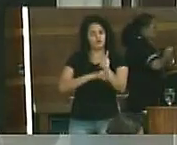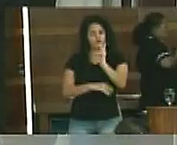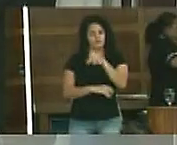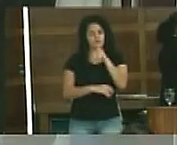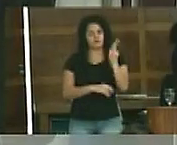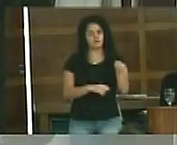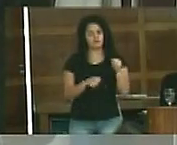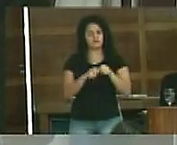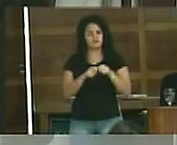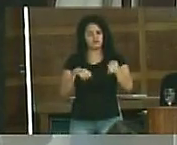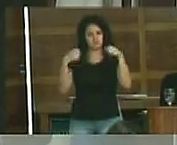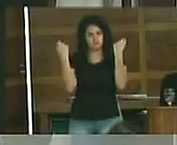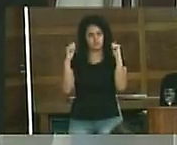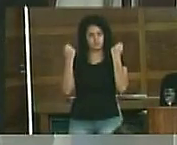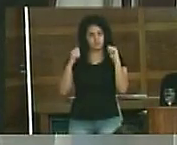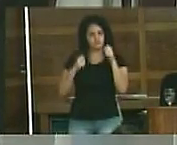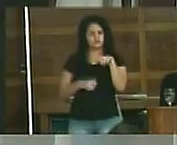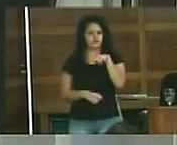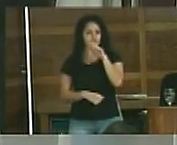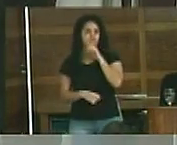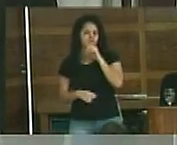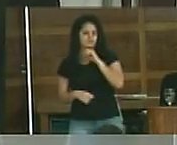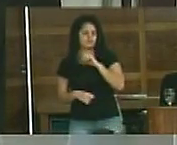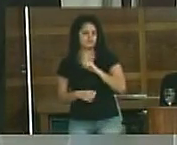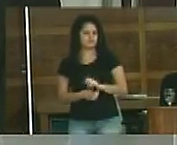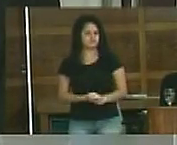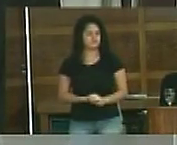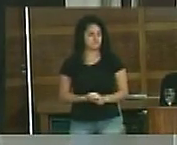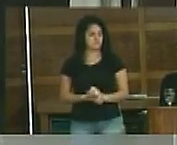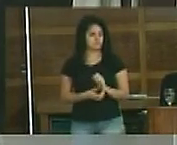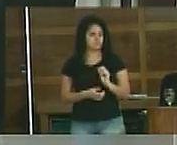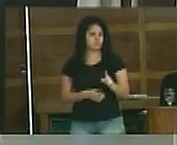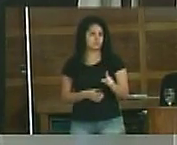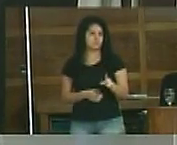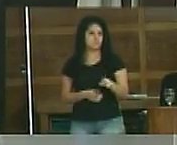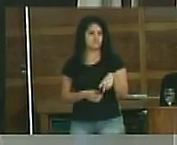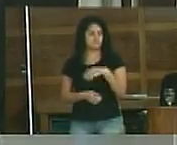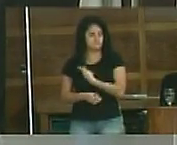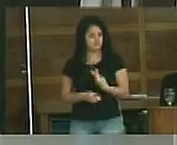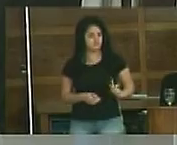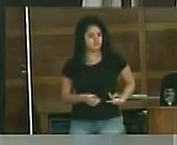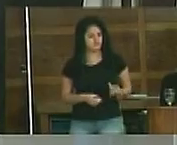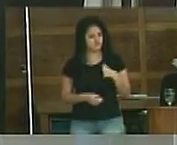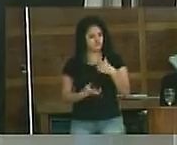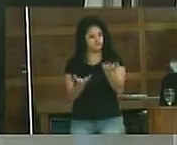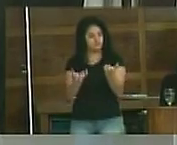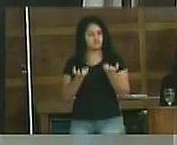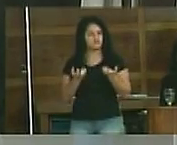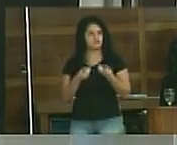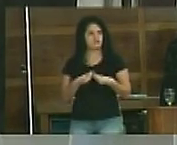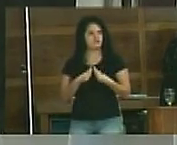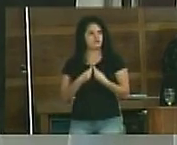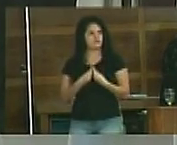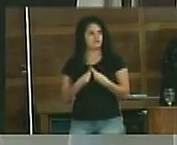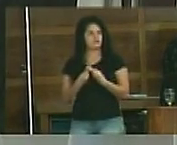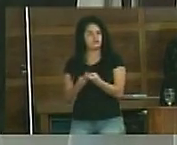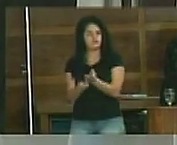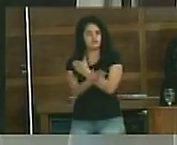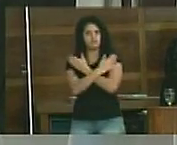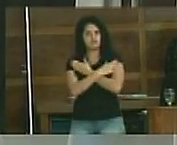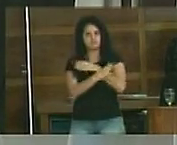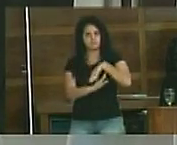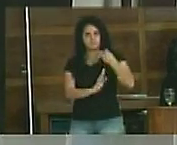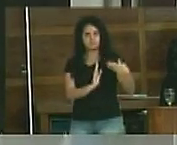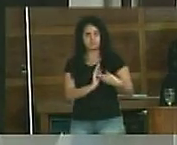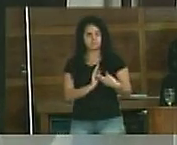lá para fazer ginástica lá do pessoal da terceira idade. Então, só isso, senhor presidente. Queria deixar aqui um abraço para